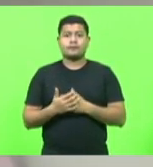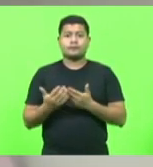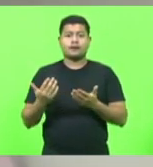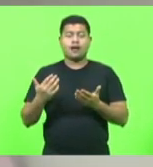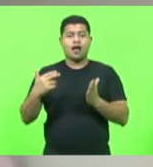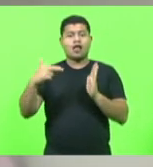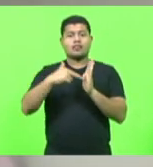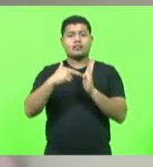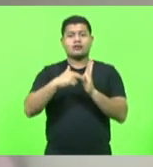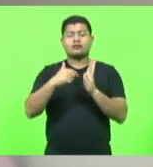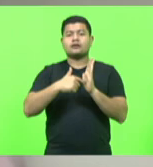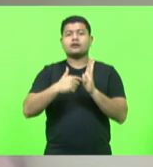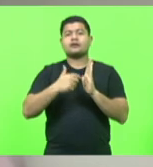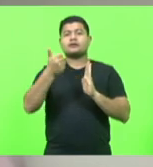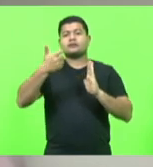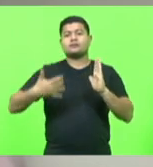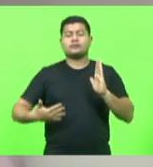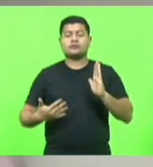tenho aqui,